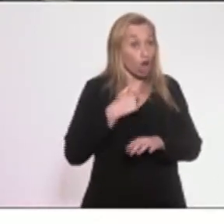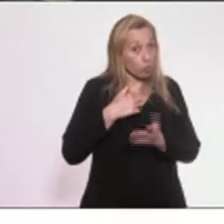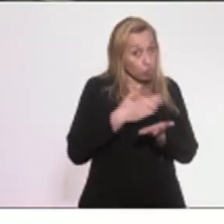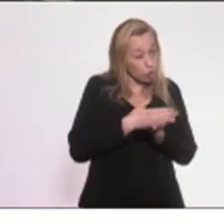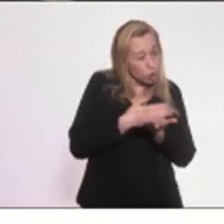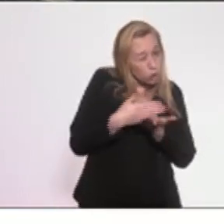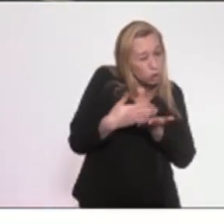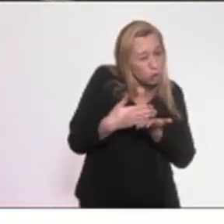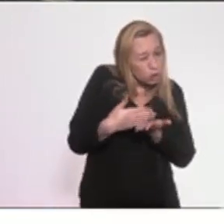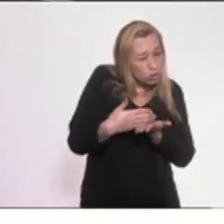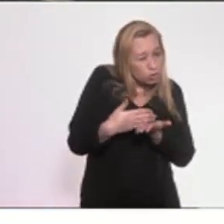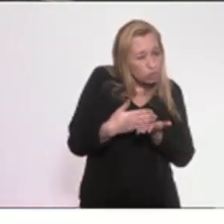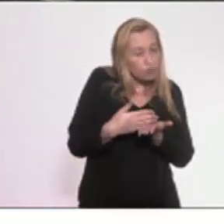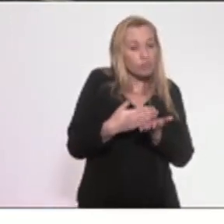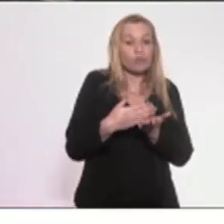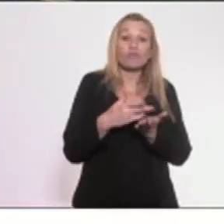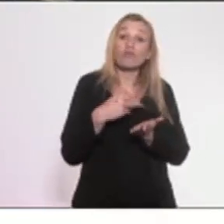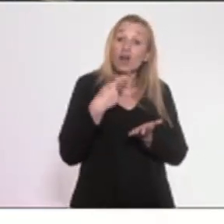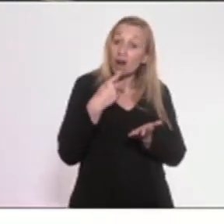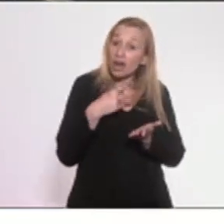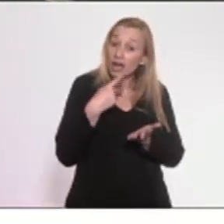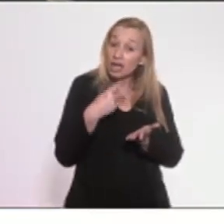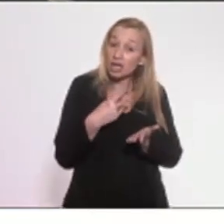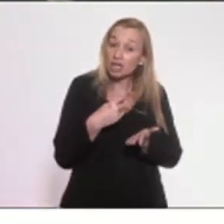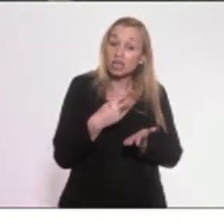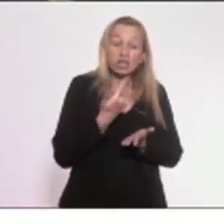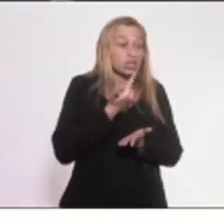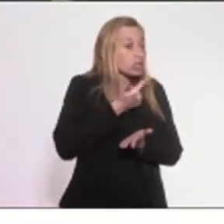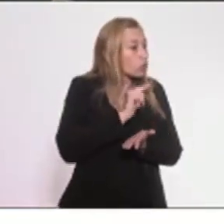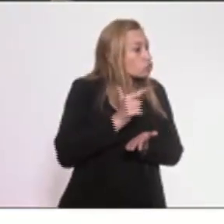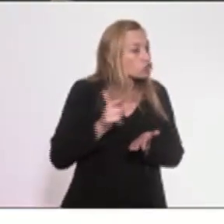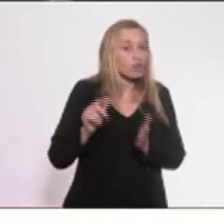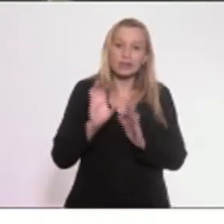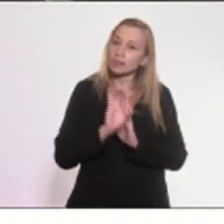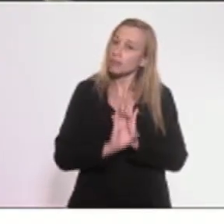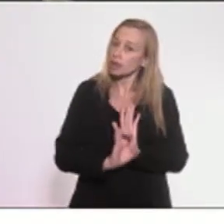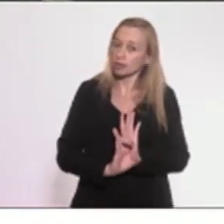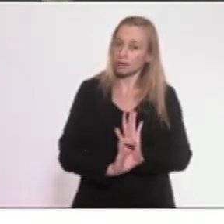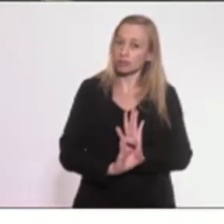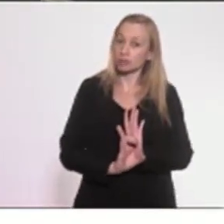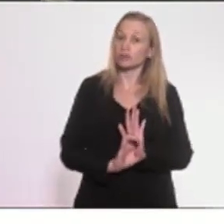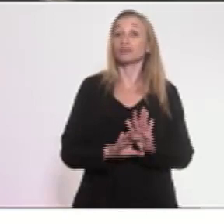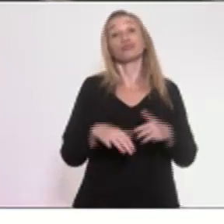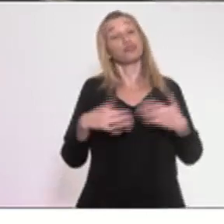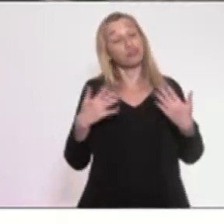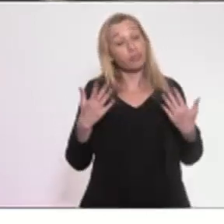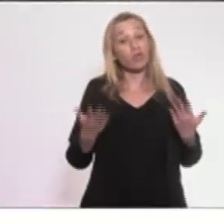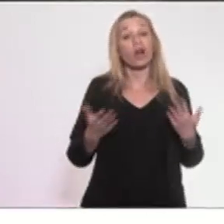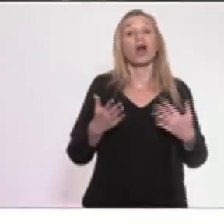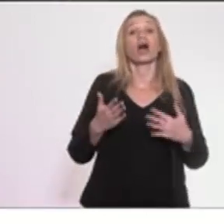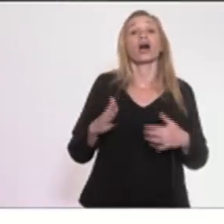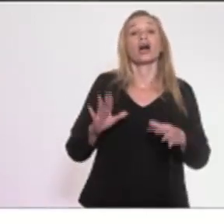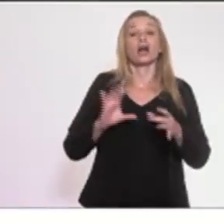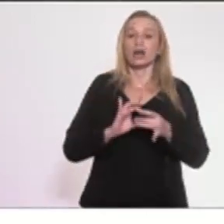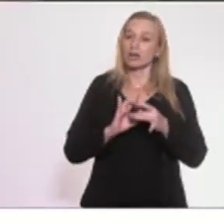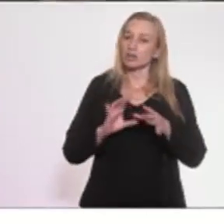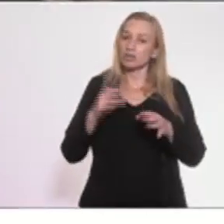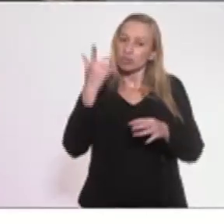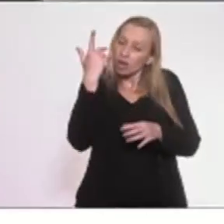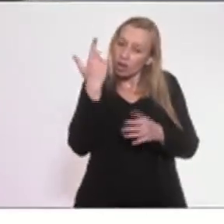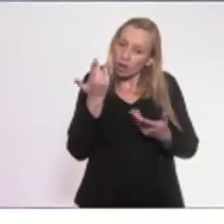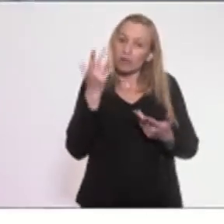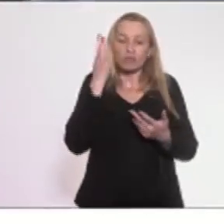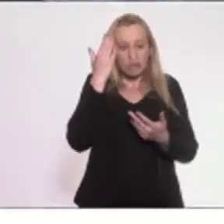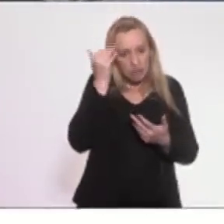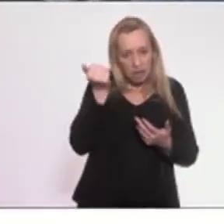início, destaquei de que não houvesse emendas. Claro que a Comissão de Segurança Pública tem toda a liberdade de apresentar